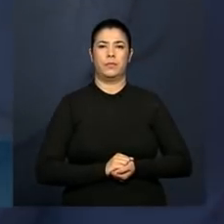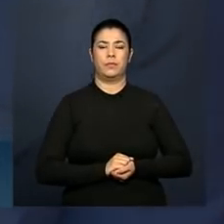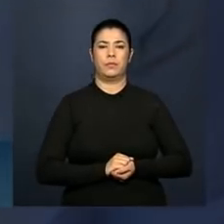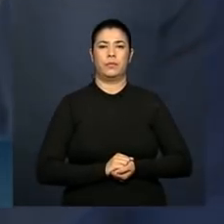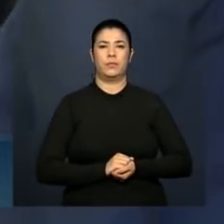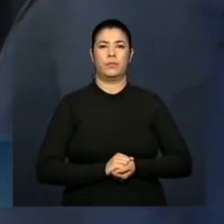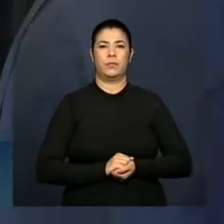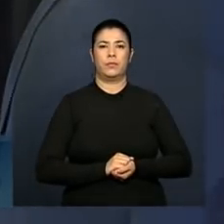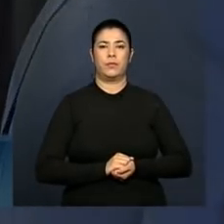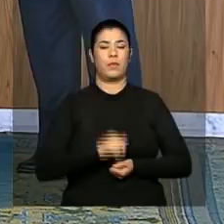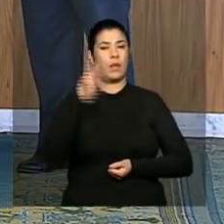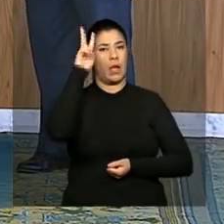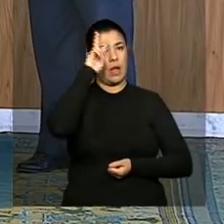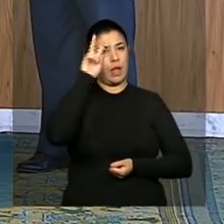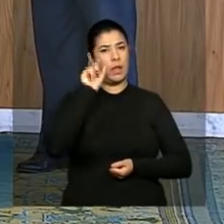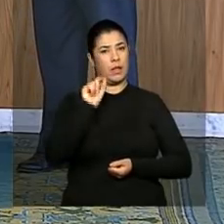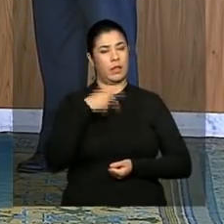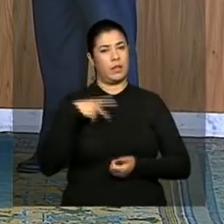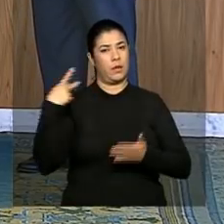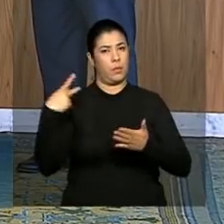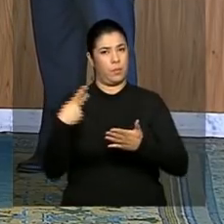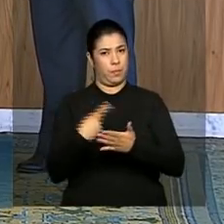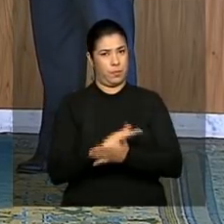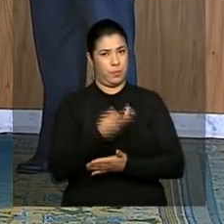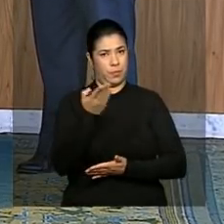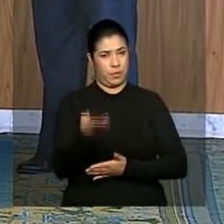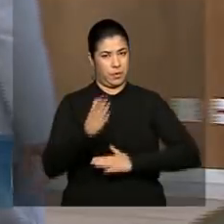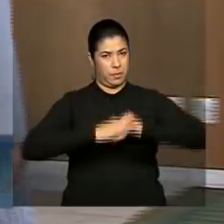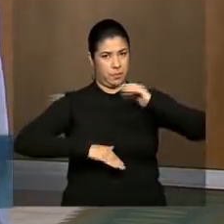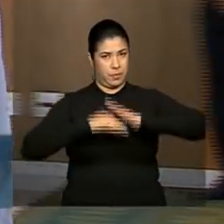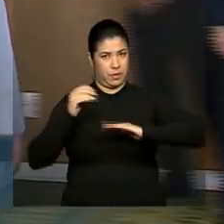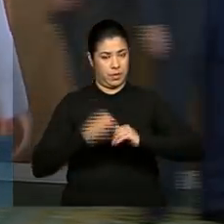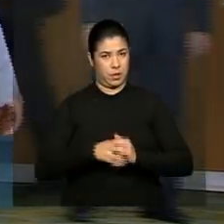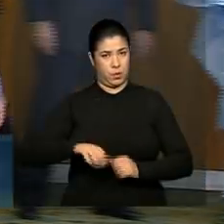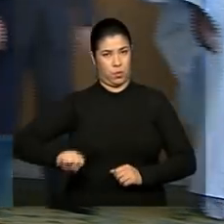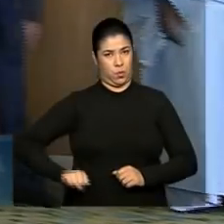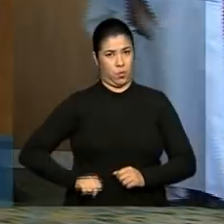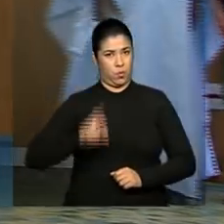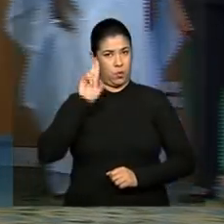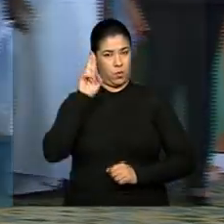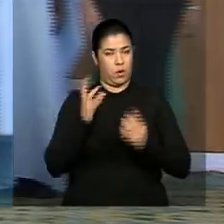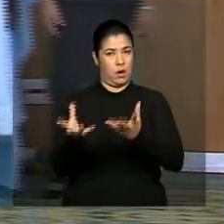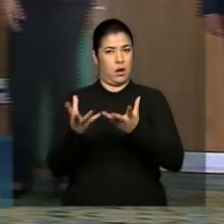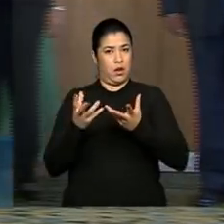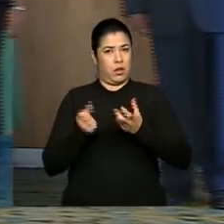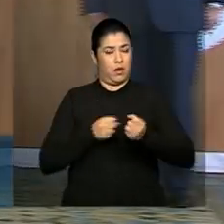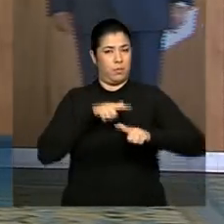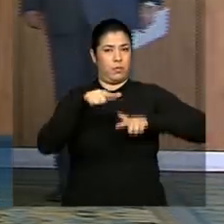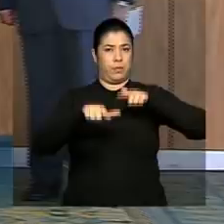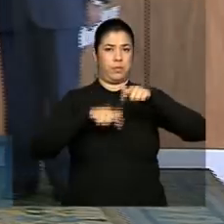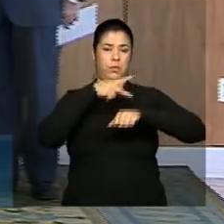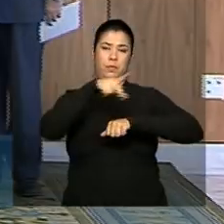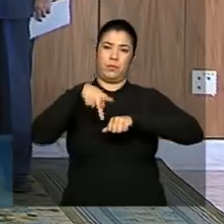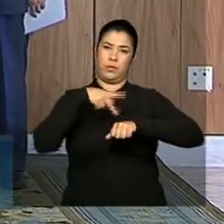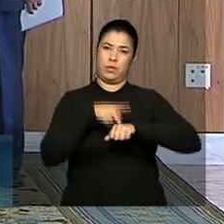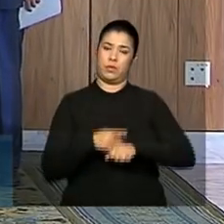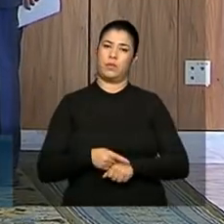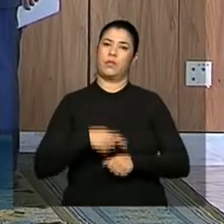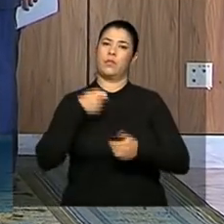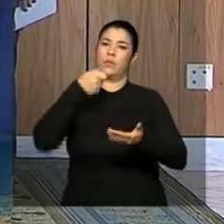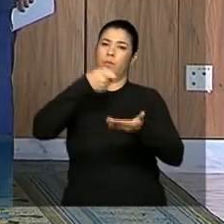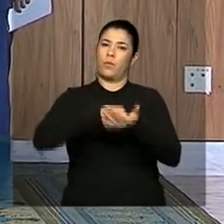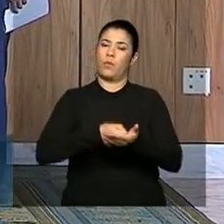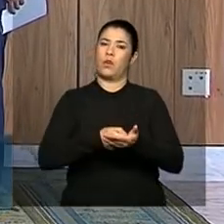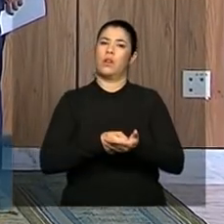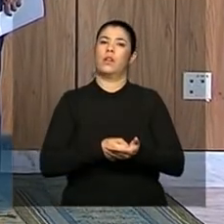Lembrando que, a partir desse ato, o embaixador assume oficialmente as suas funções no Brasil, como determina